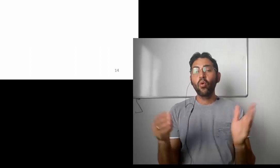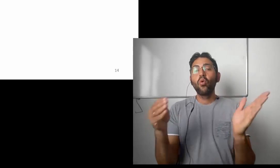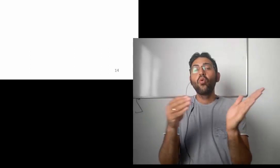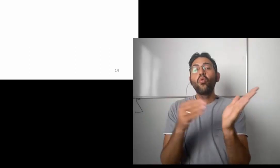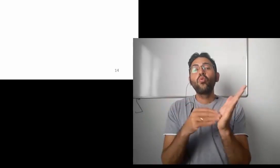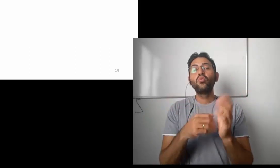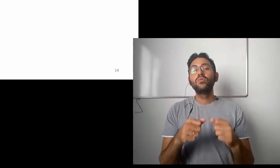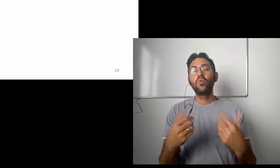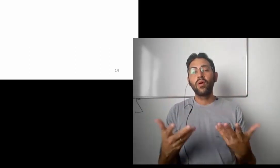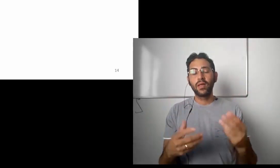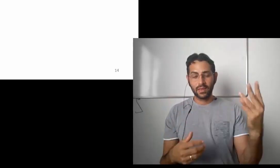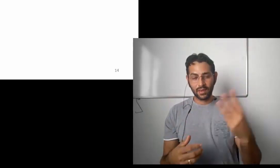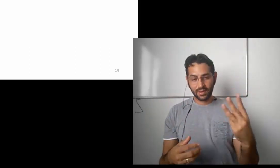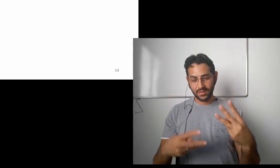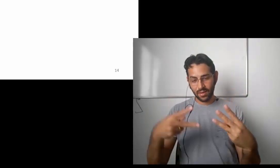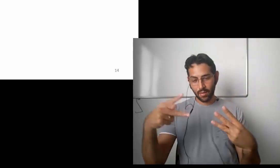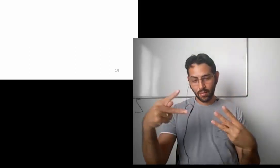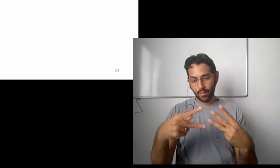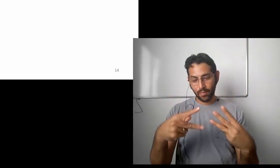3P2. P2.